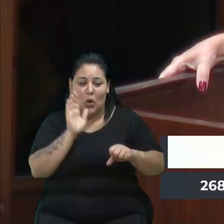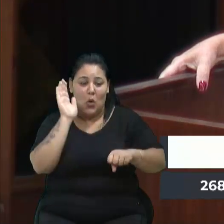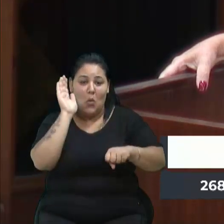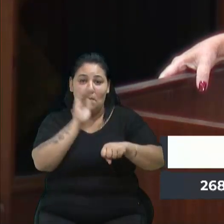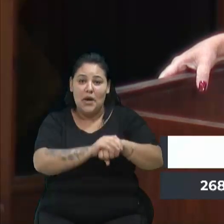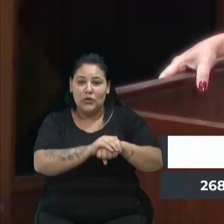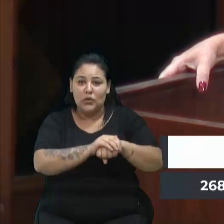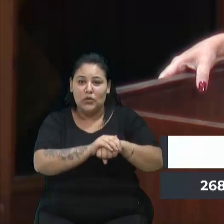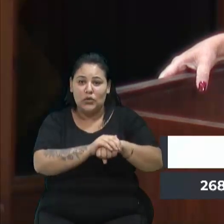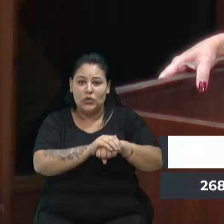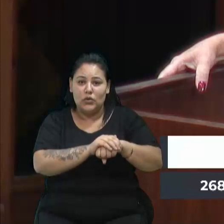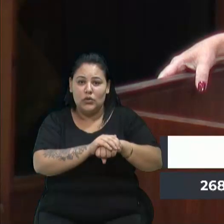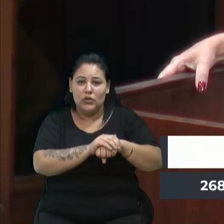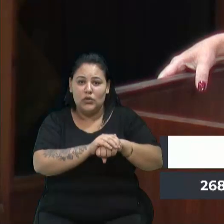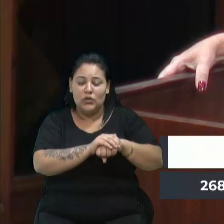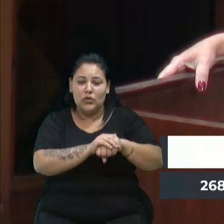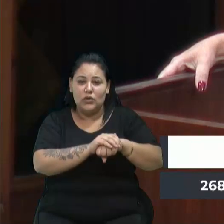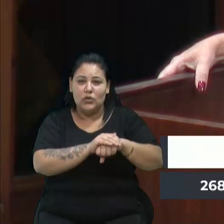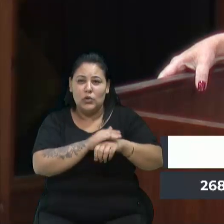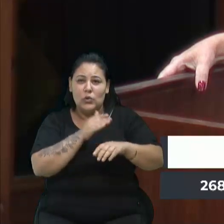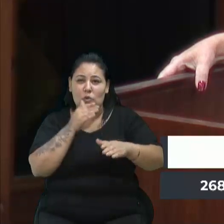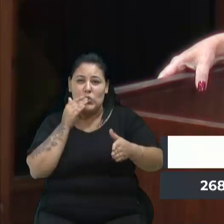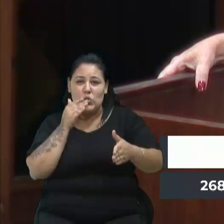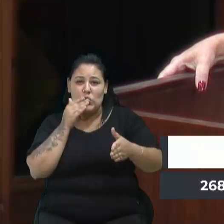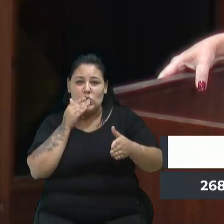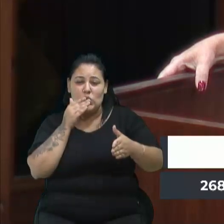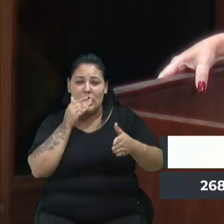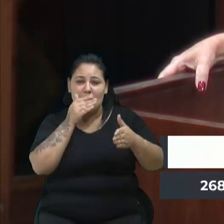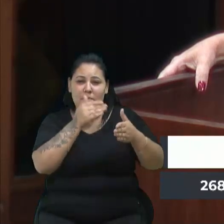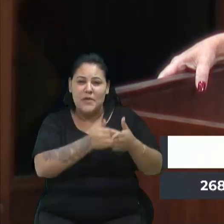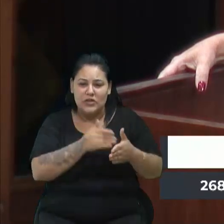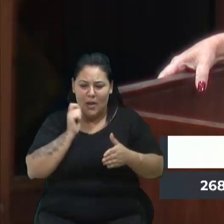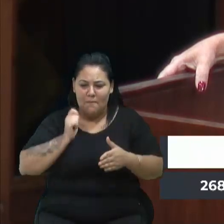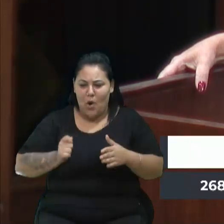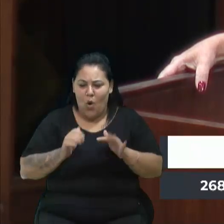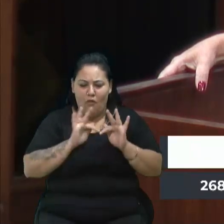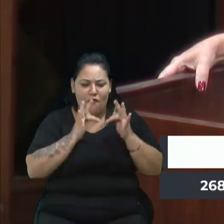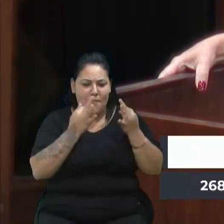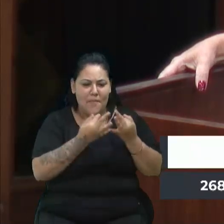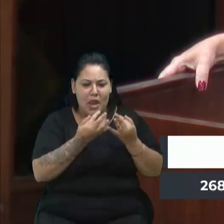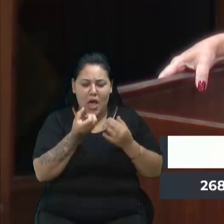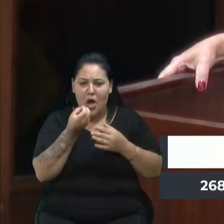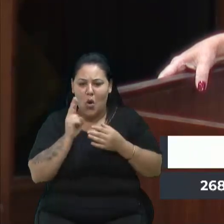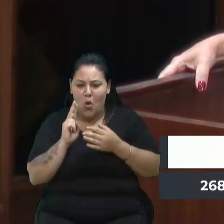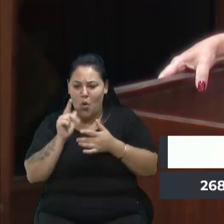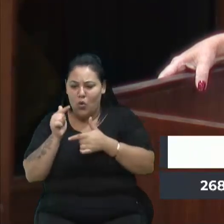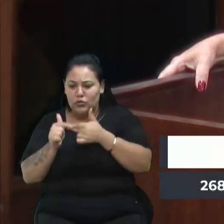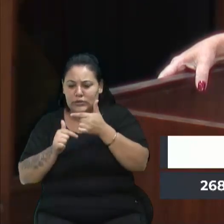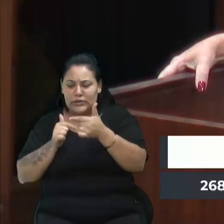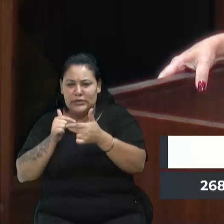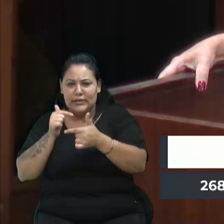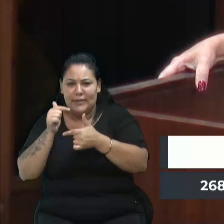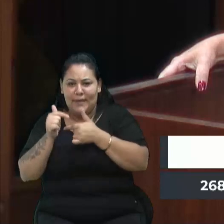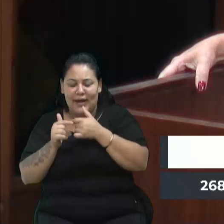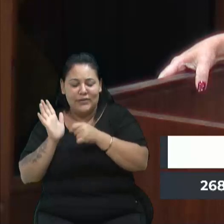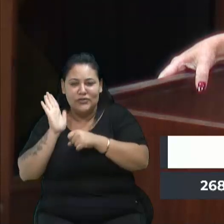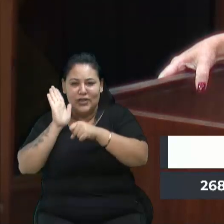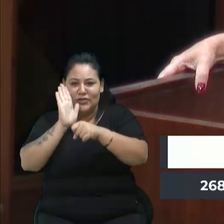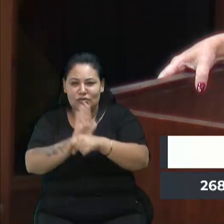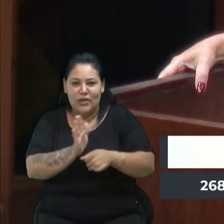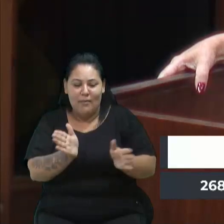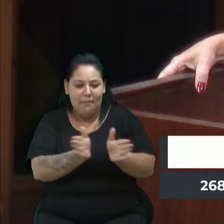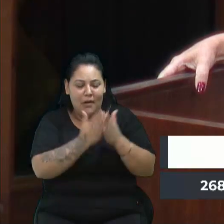culpando, no limite, a Bolsa Família ou o trabalho de assistência aos pobres